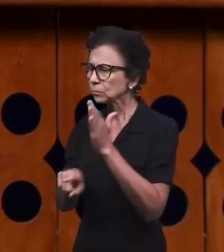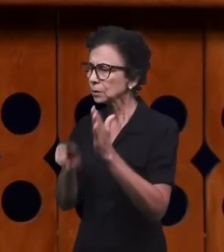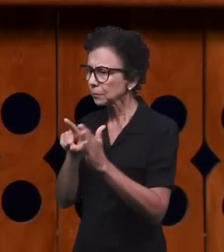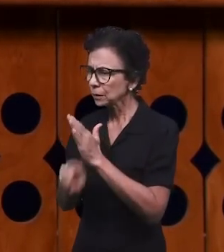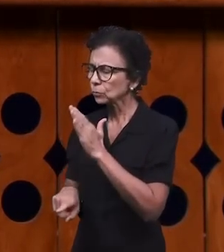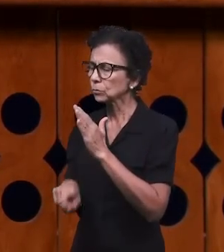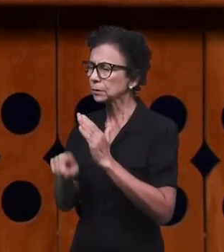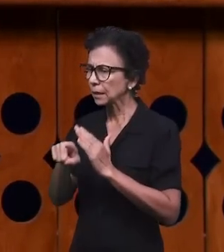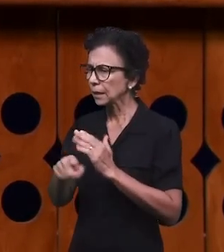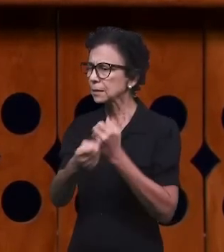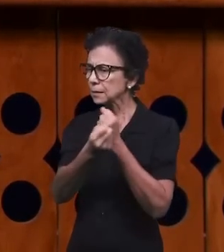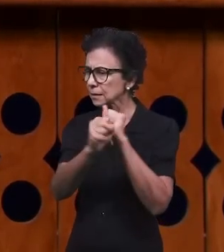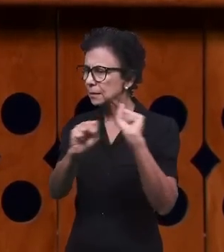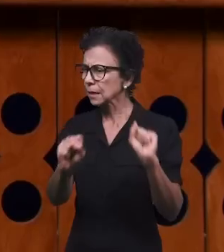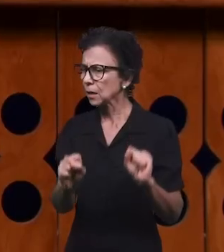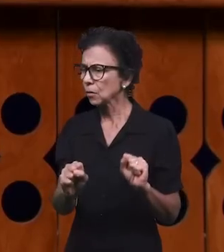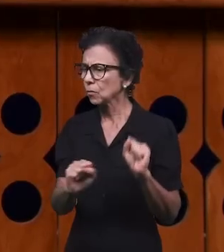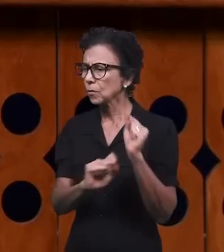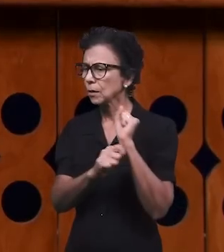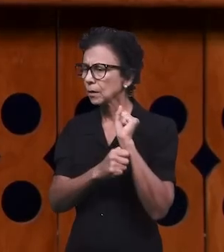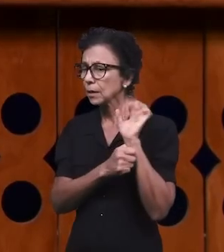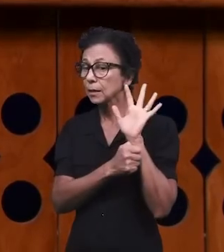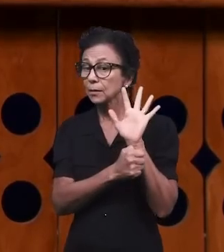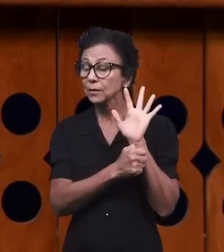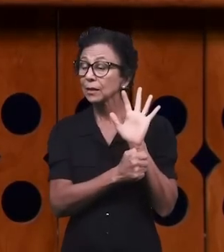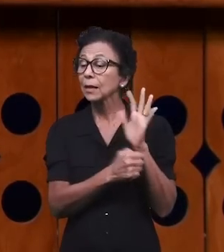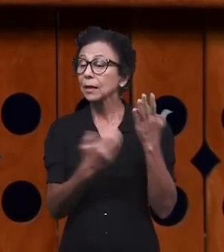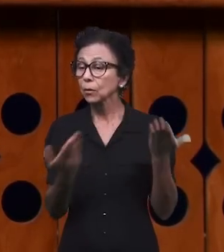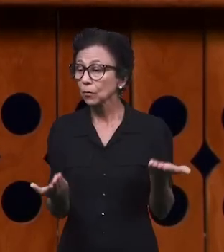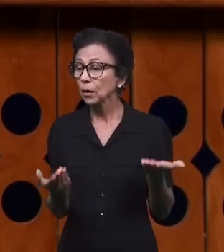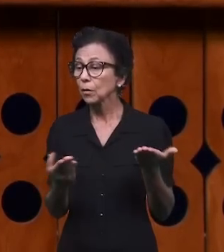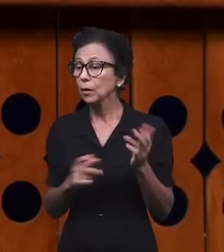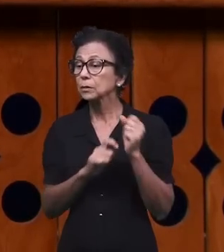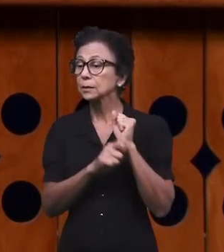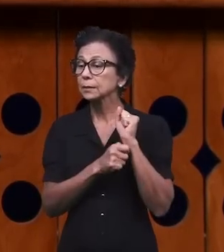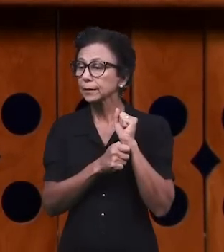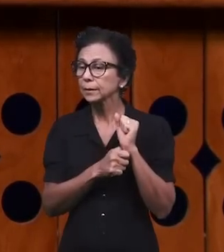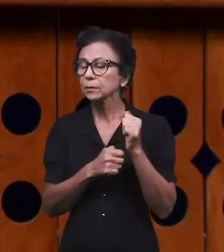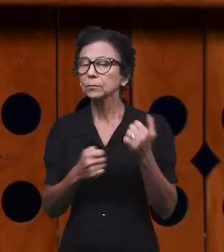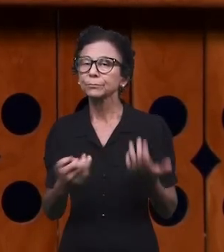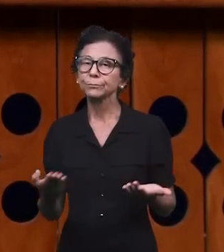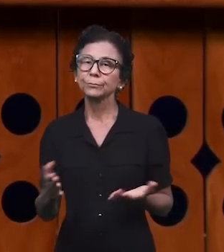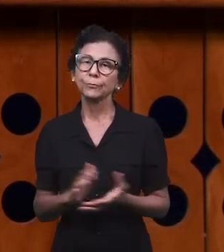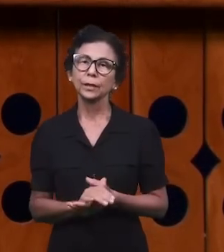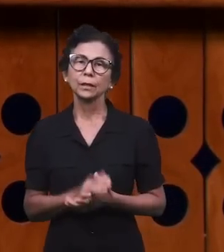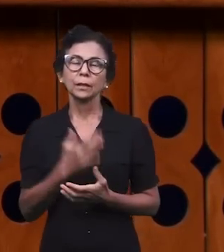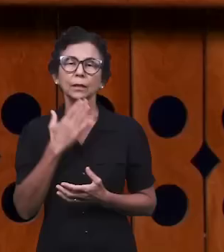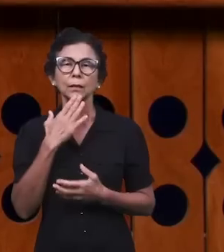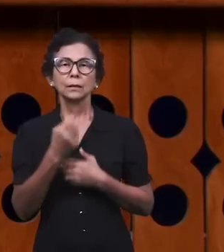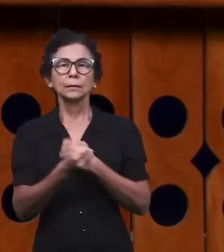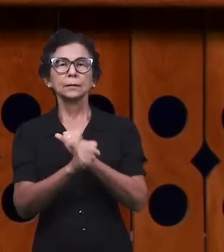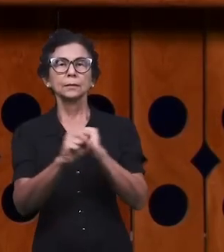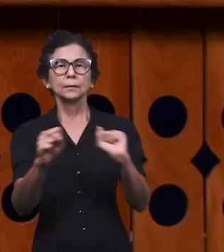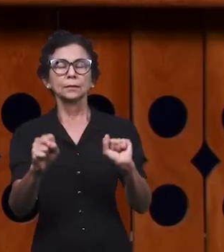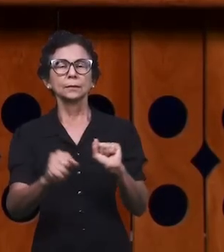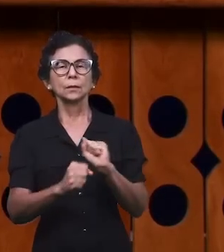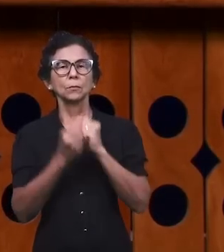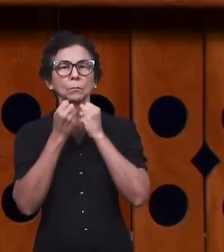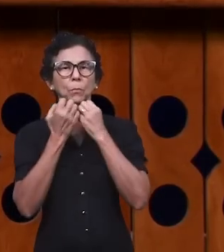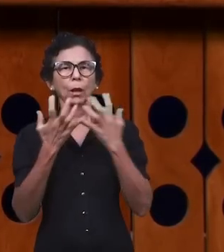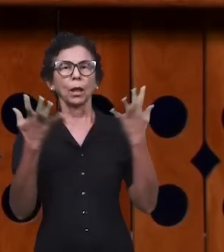Sansão. E Sansão revelou esse mistério. Bom, o que nós queremos com tudo isso nessa história que os